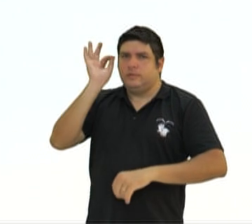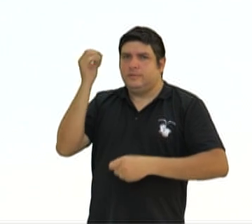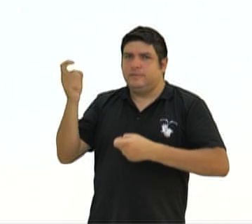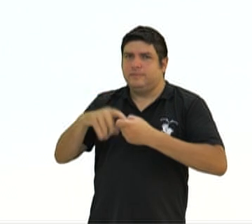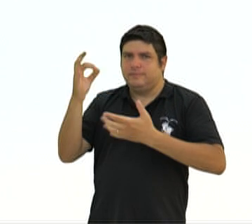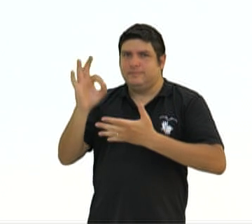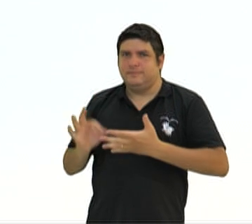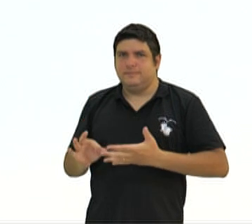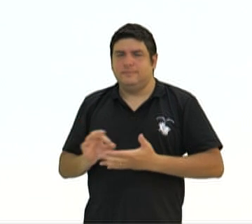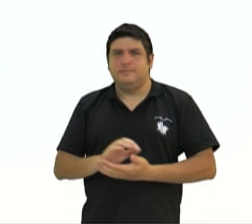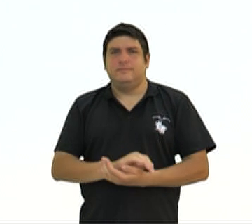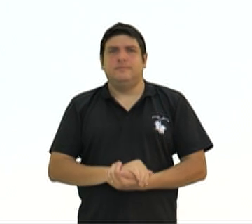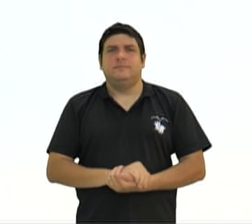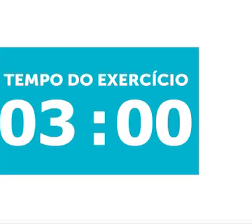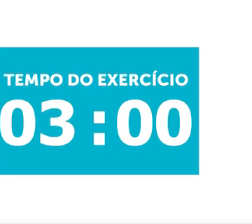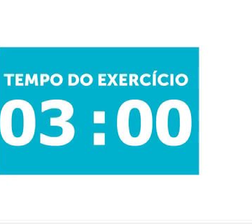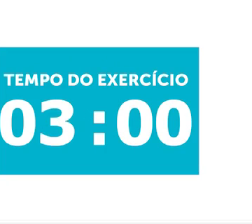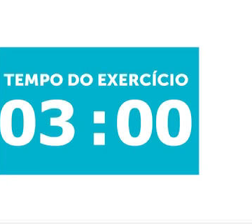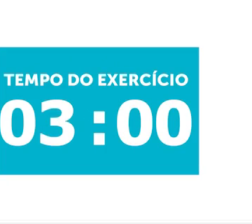corrigir.